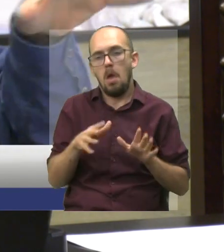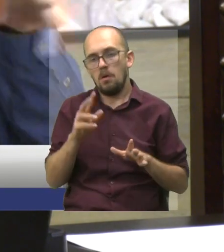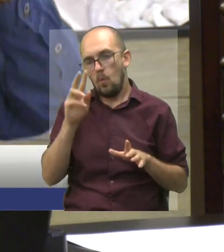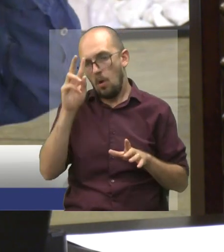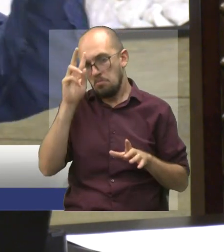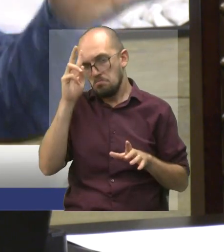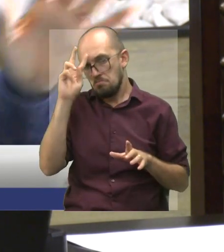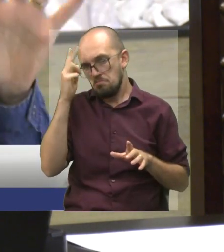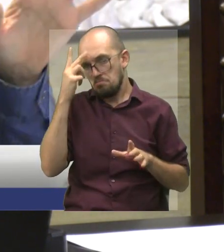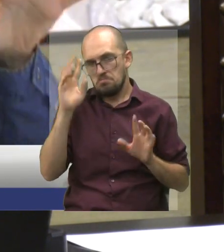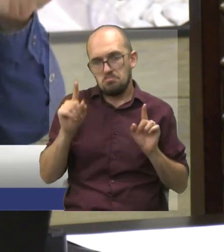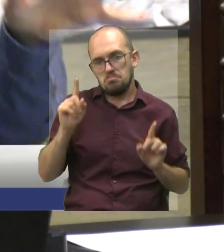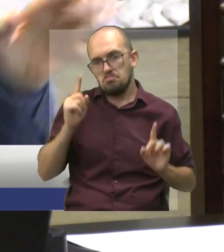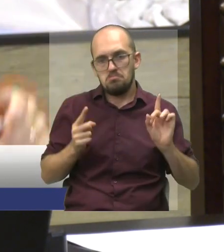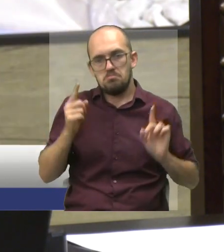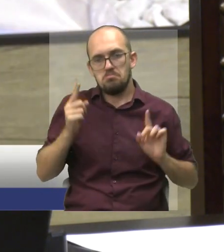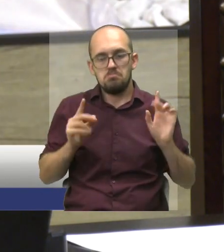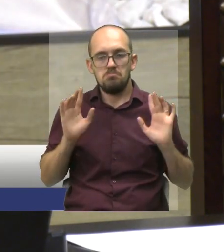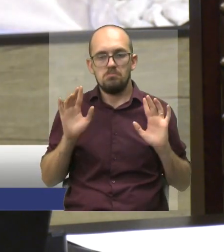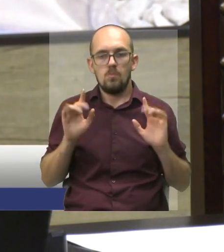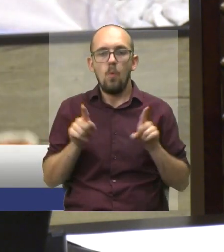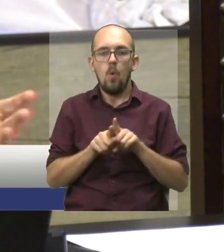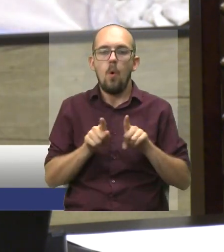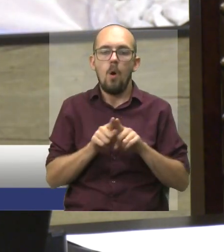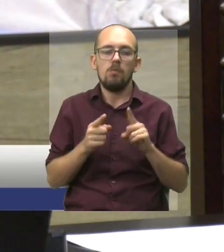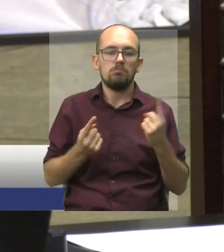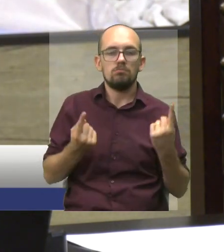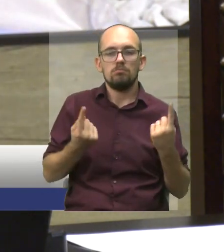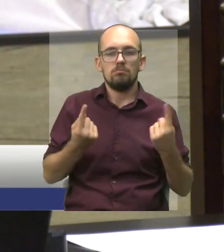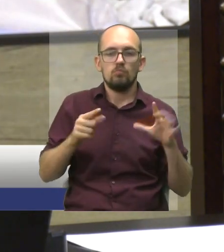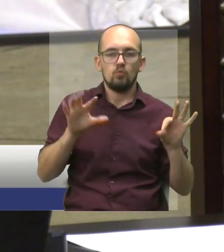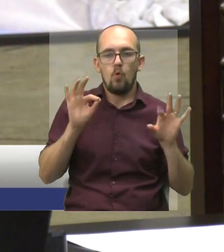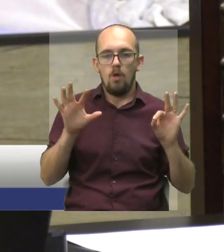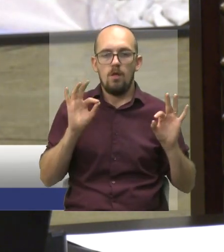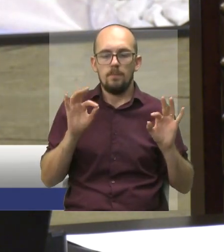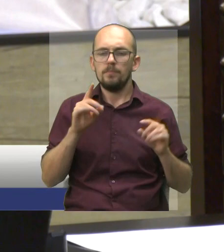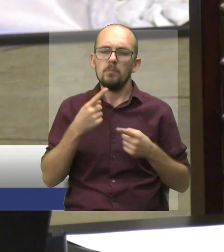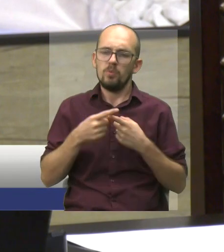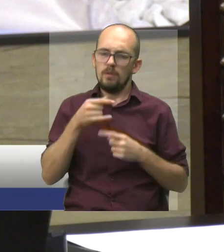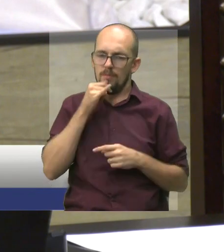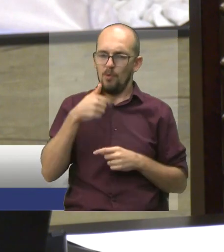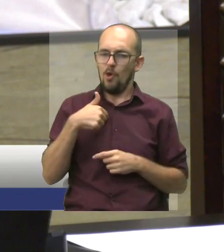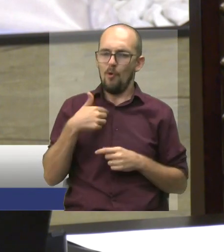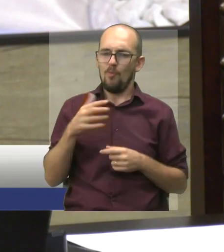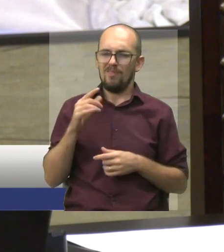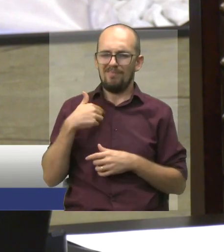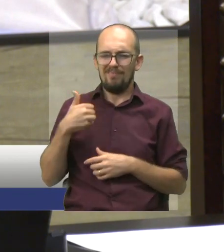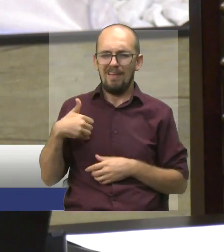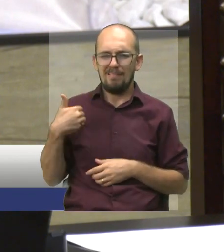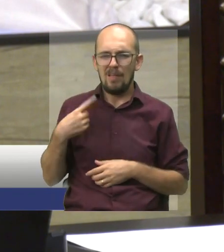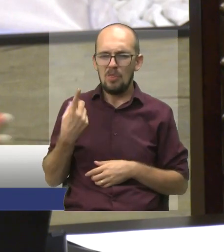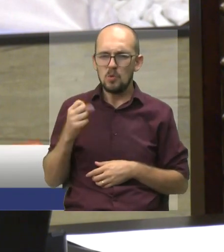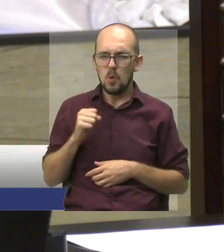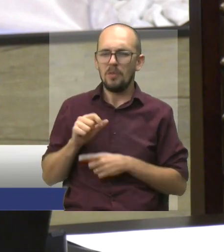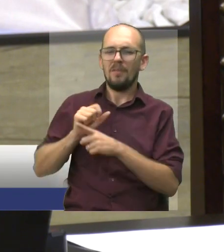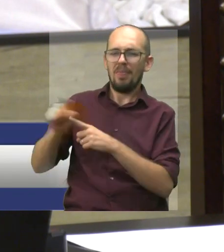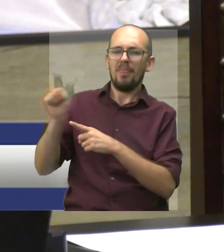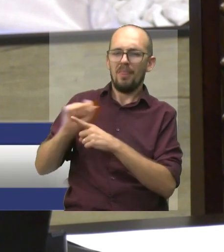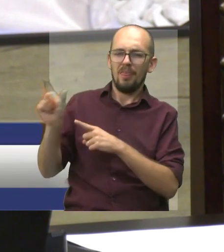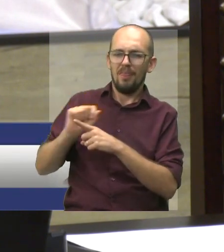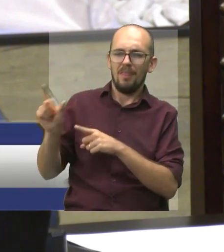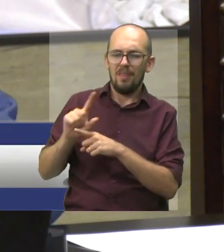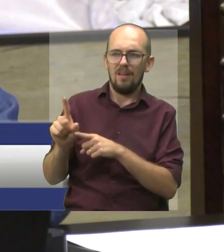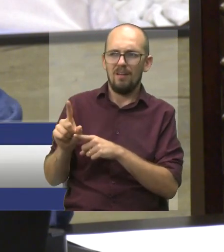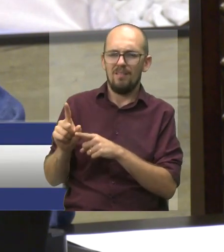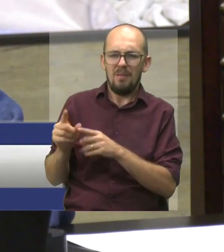está trabalhando, de alguma forma é facultativo. Então, por que eu, facultativo, vou entrar com 18, 20 anos? Não.